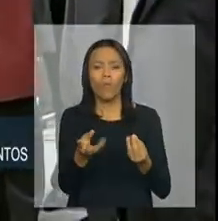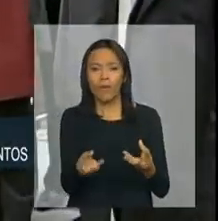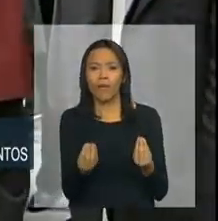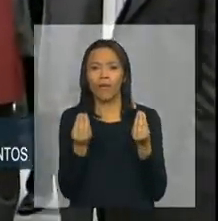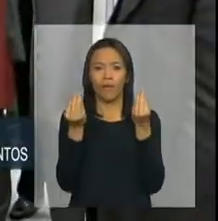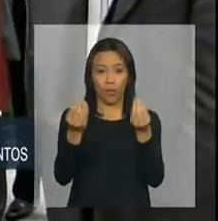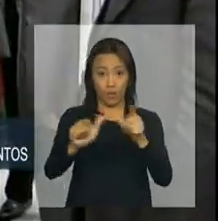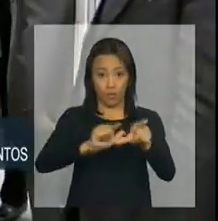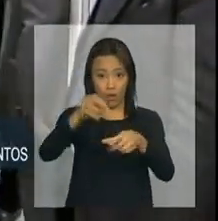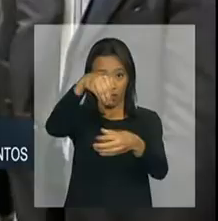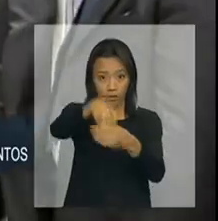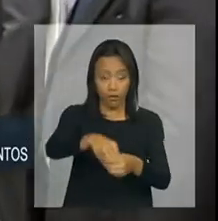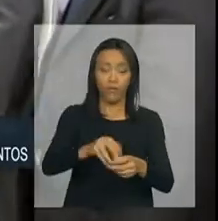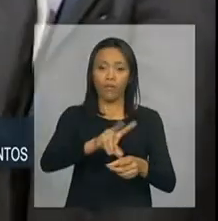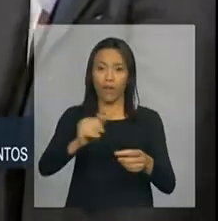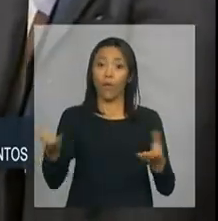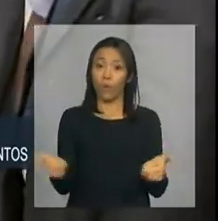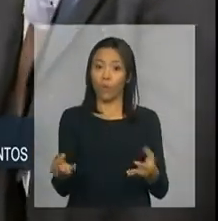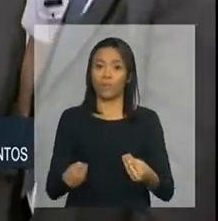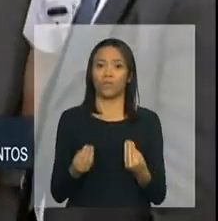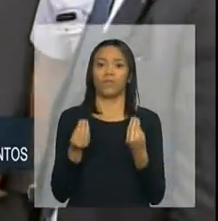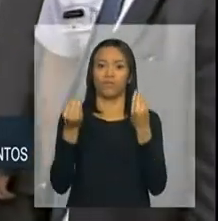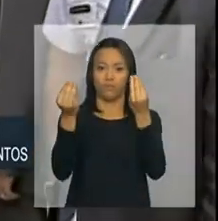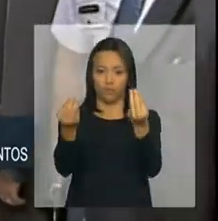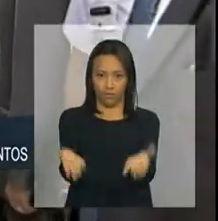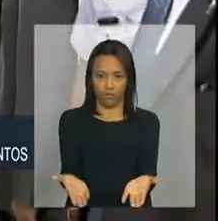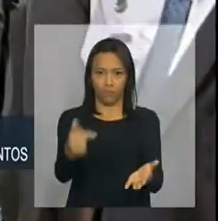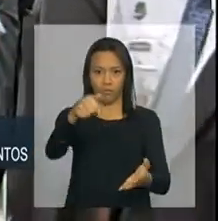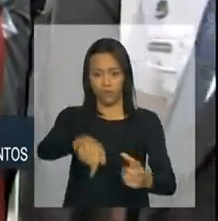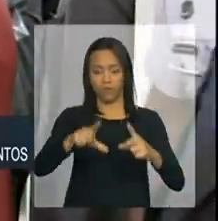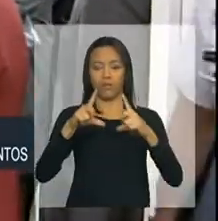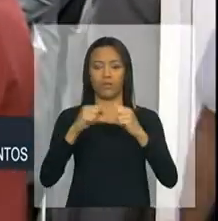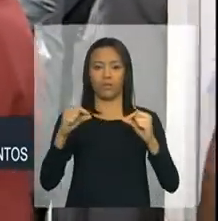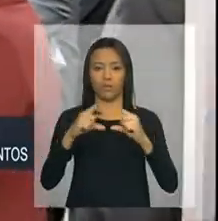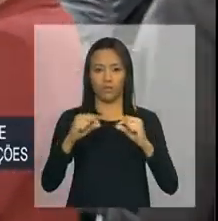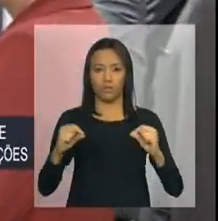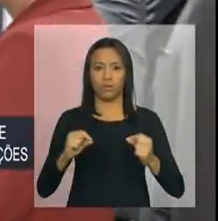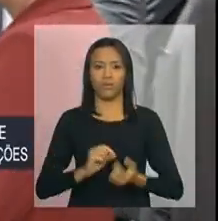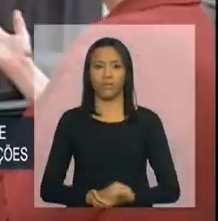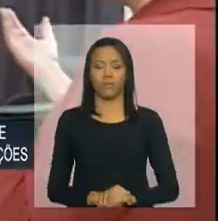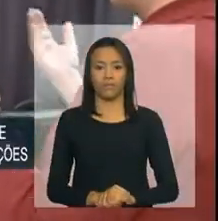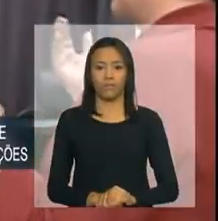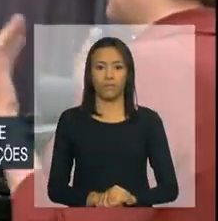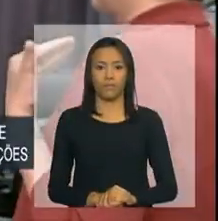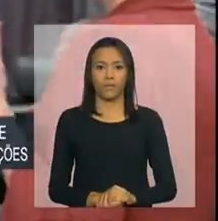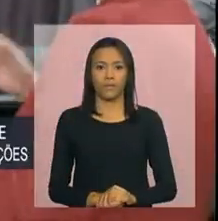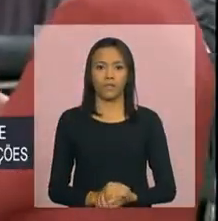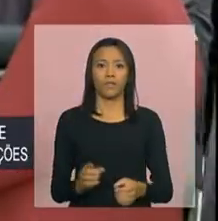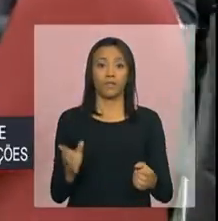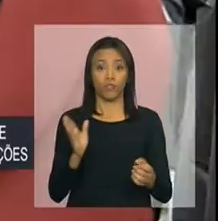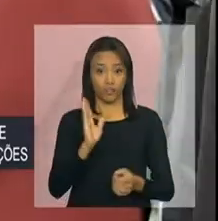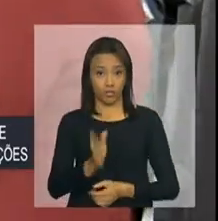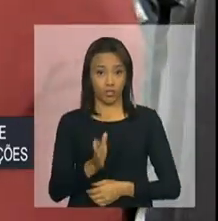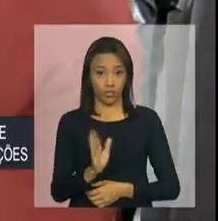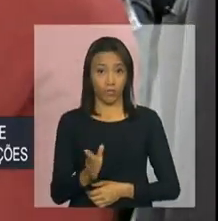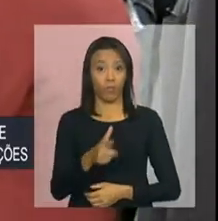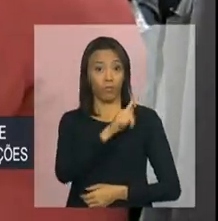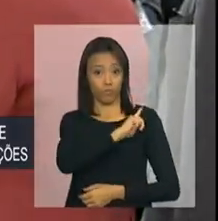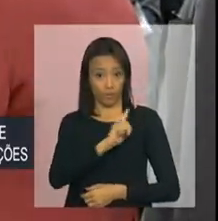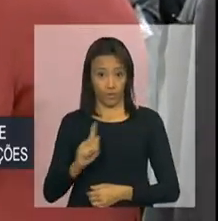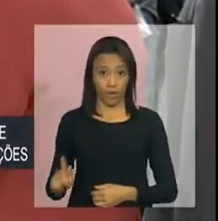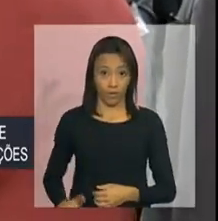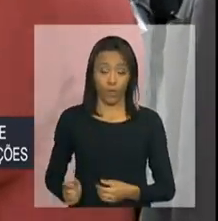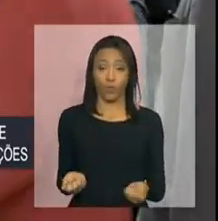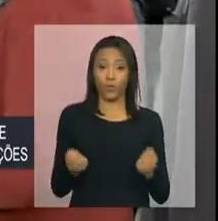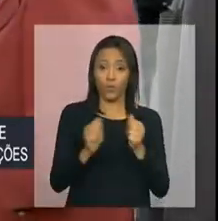sendo inaugurada hoje aqui em Brasília junto com tá sendo entregue pelo Governador junto